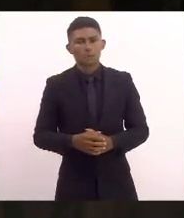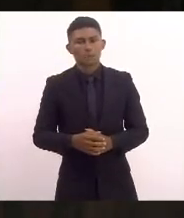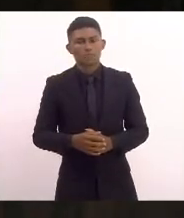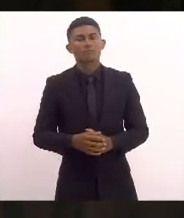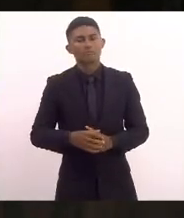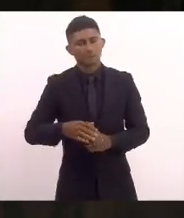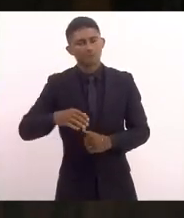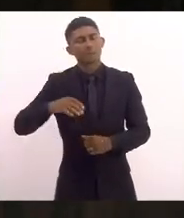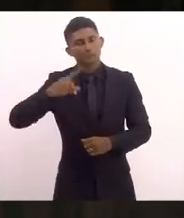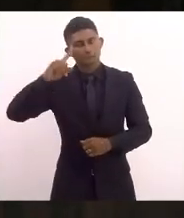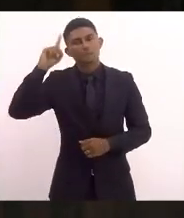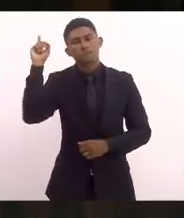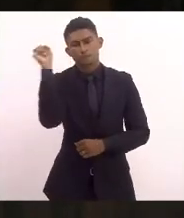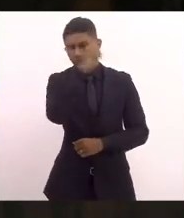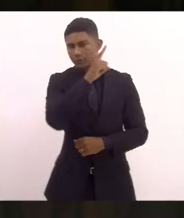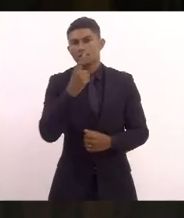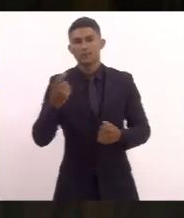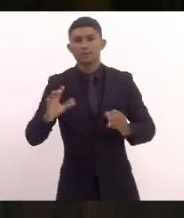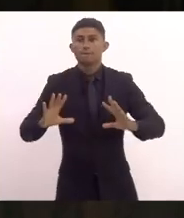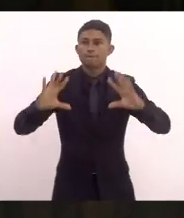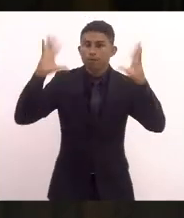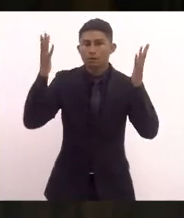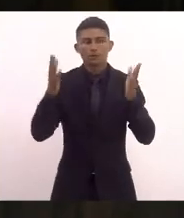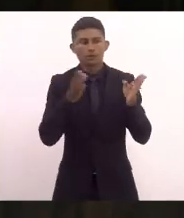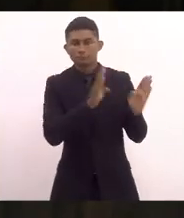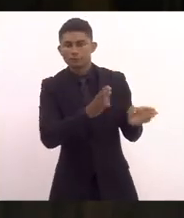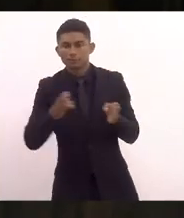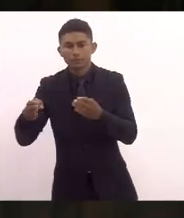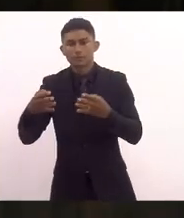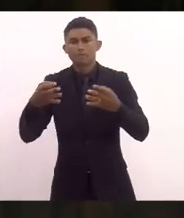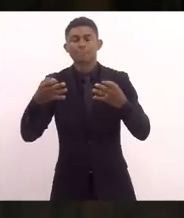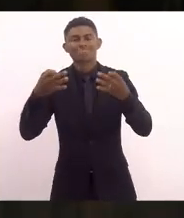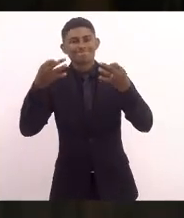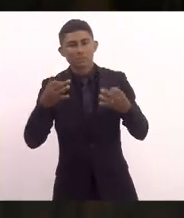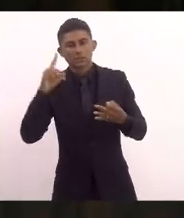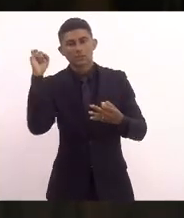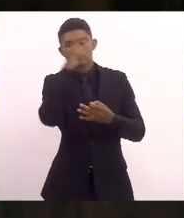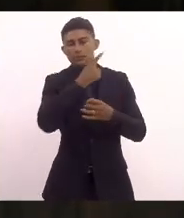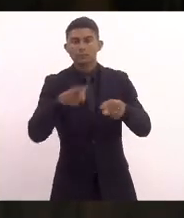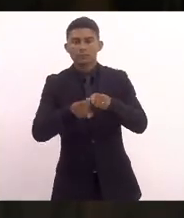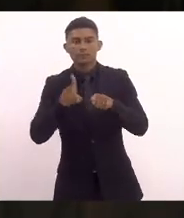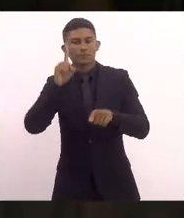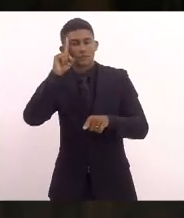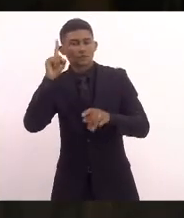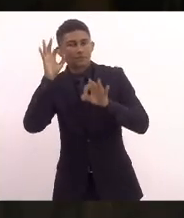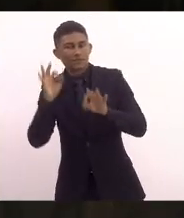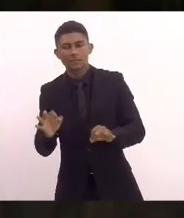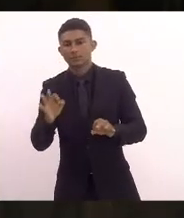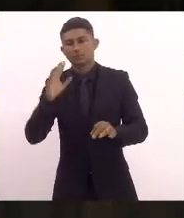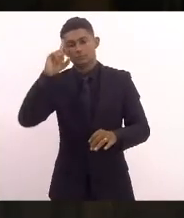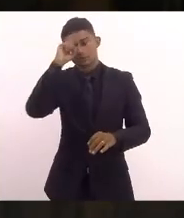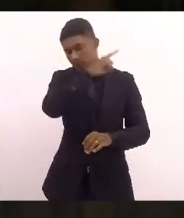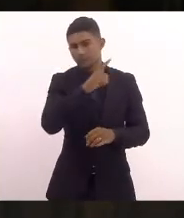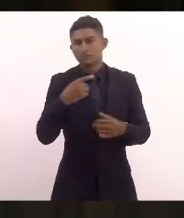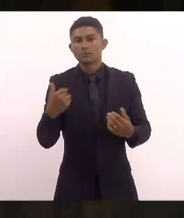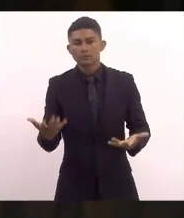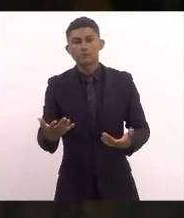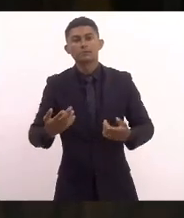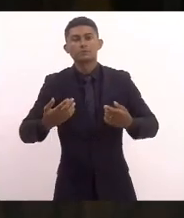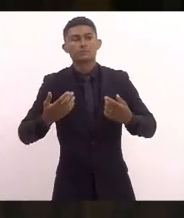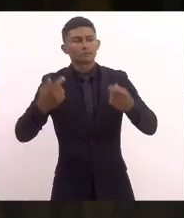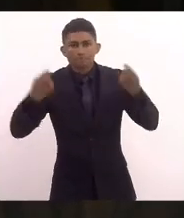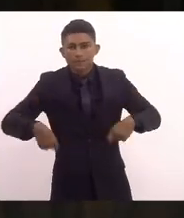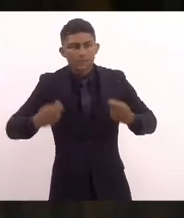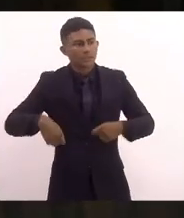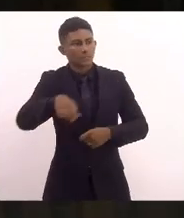é difícil, né, fazer uma cerimônia, achar a data, pedir. Então, envolve todos esses atores